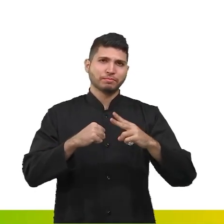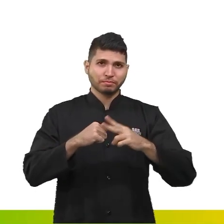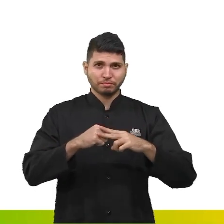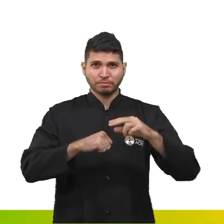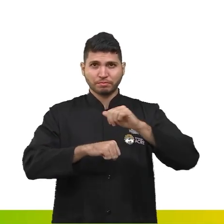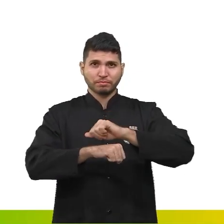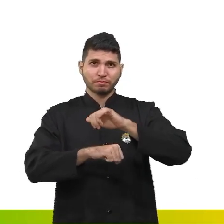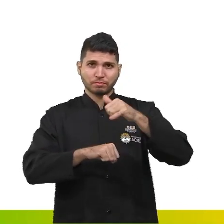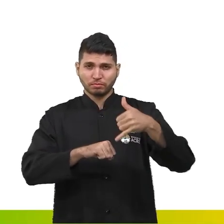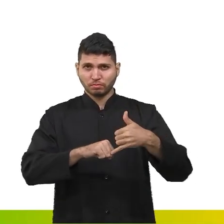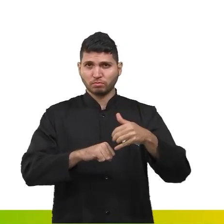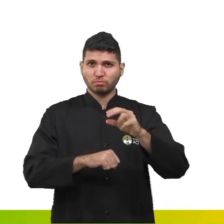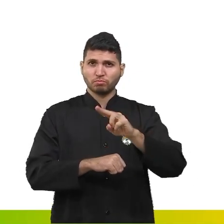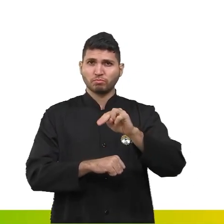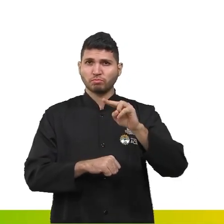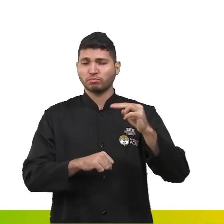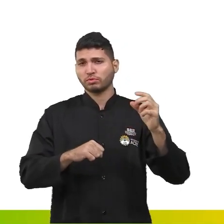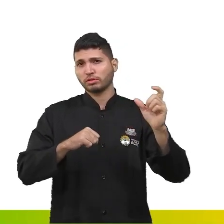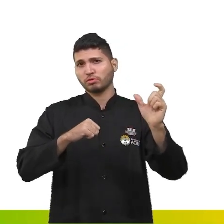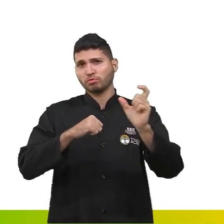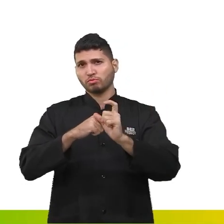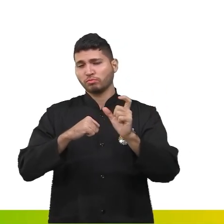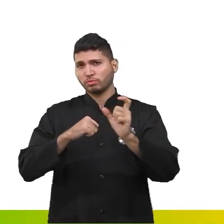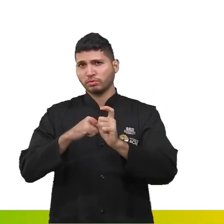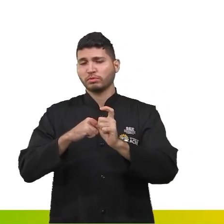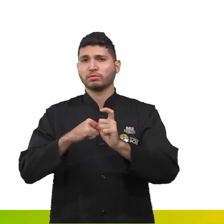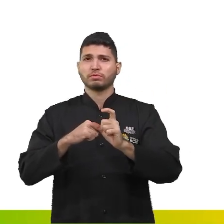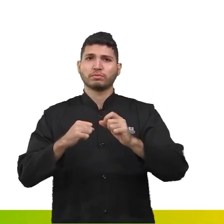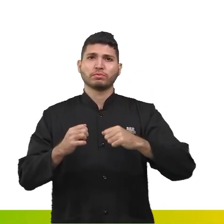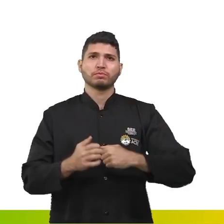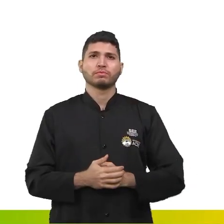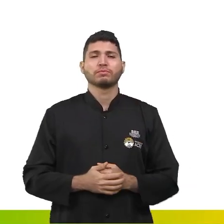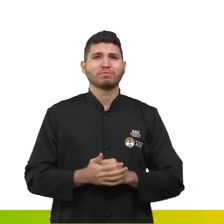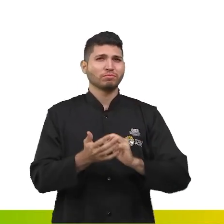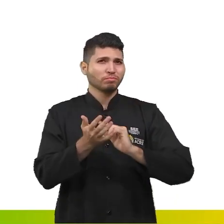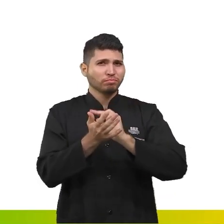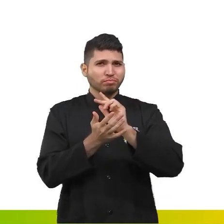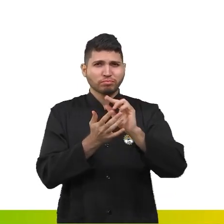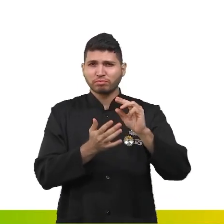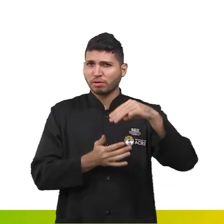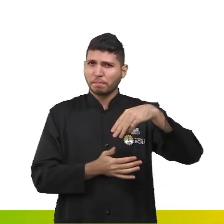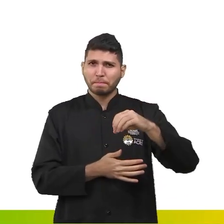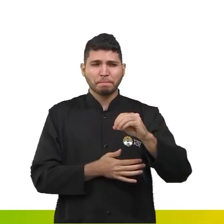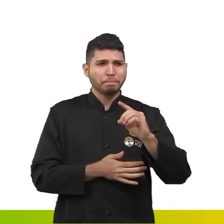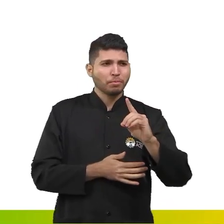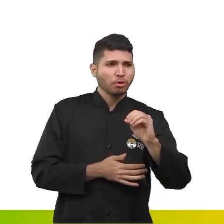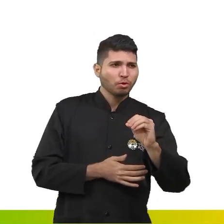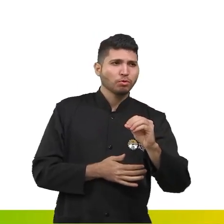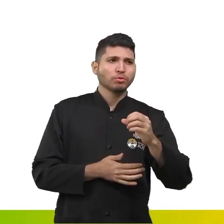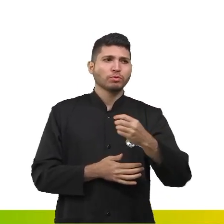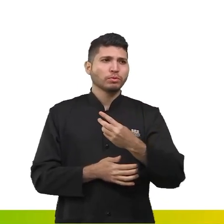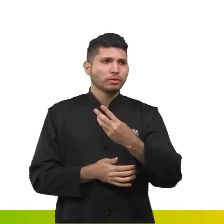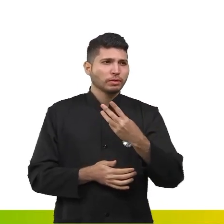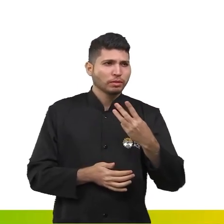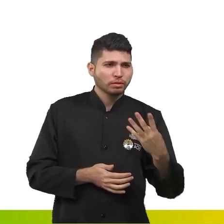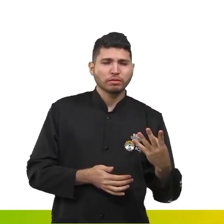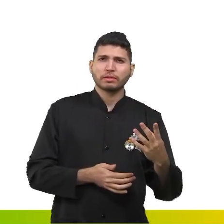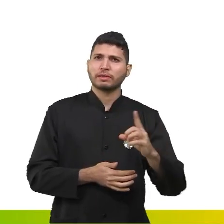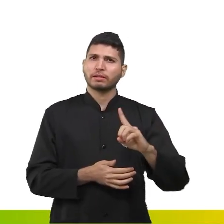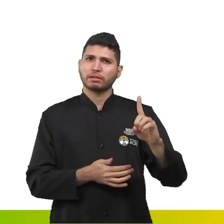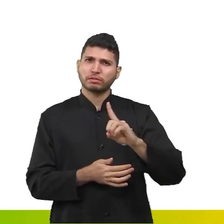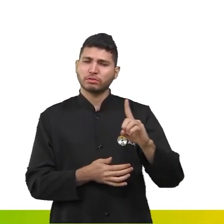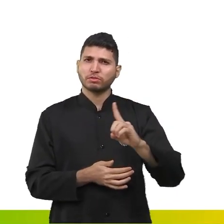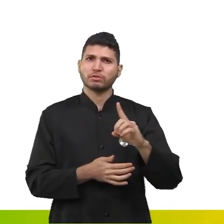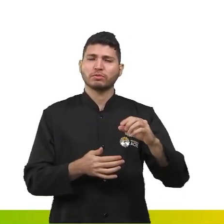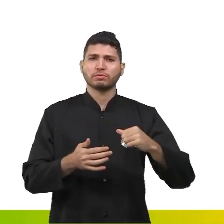advérbio, nunca substantivo. E também há vários modos, tempo, lugar, quantidade, afirmação, negação